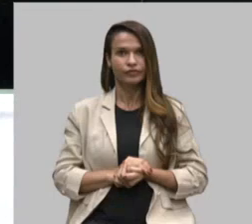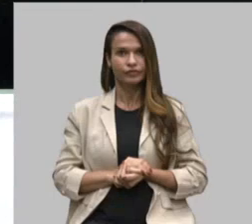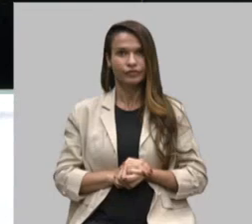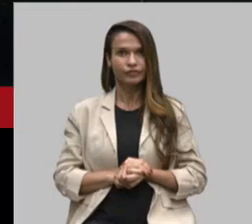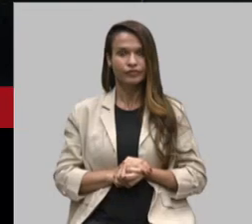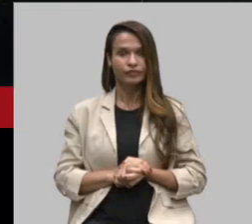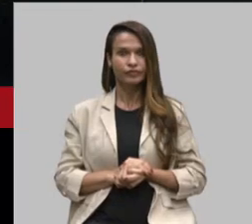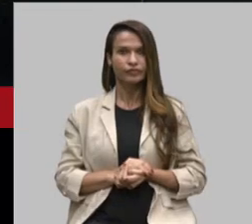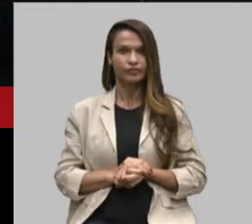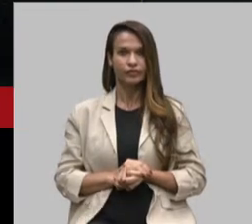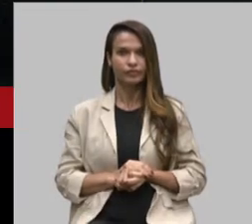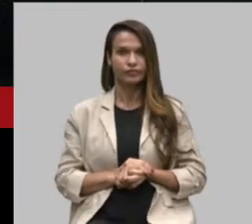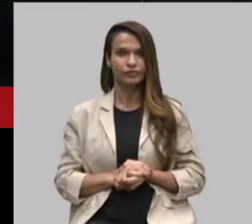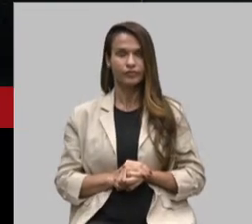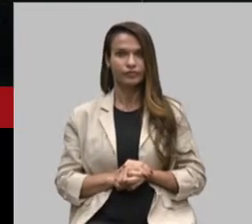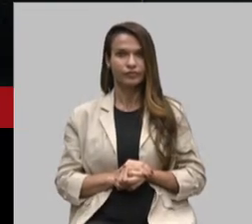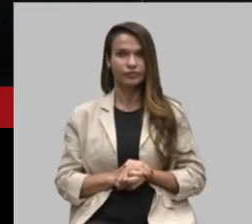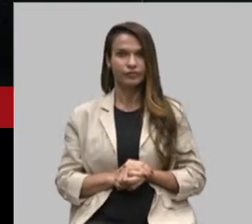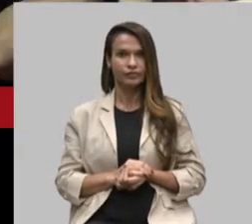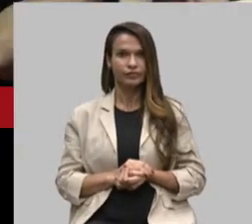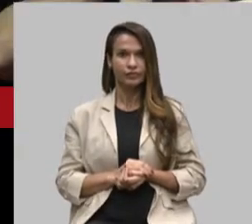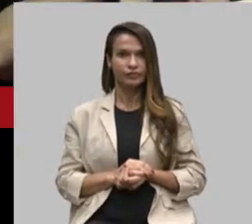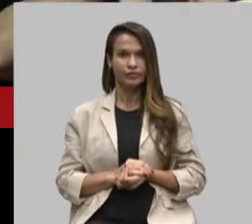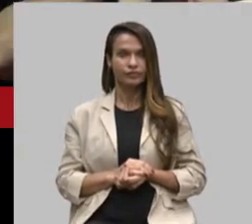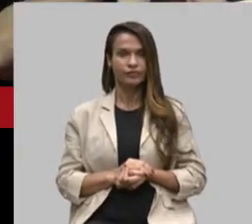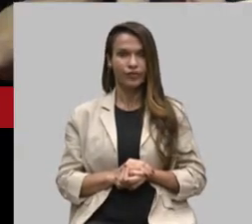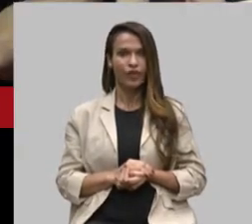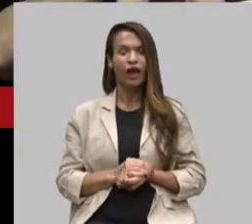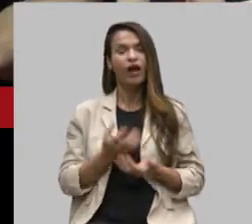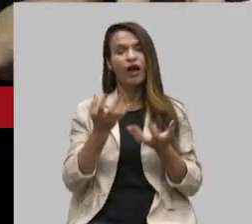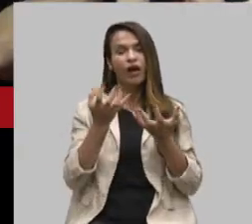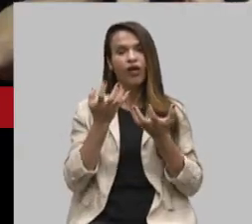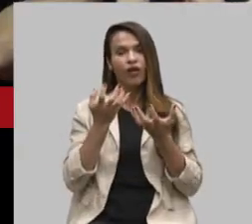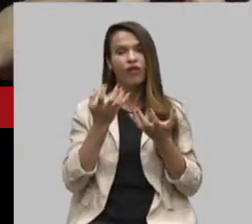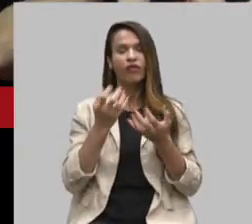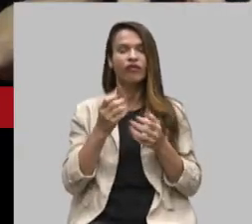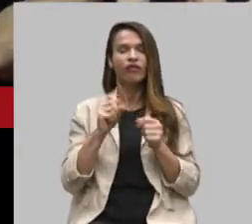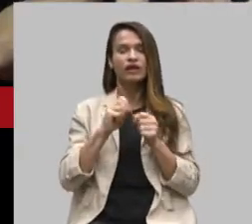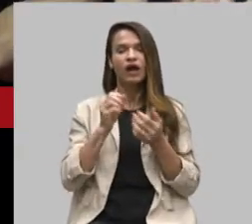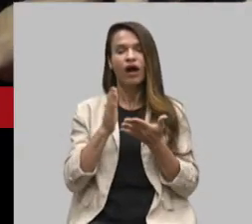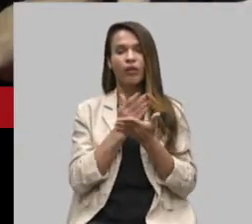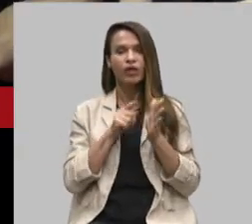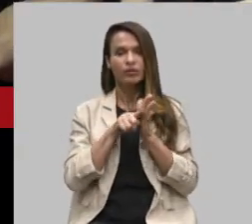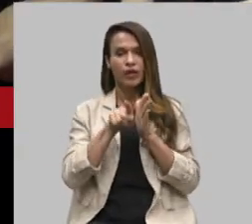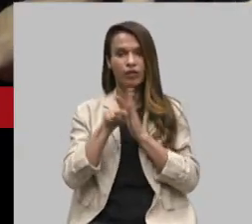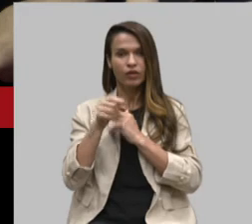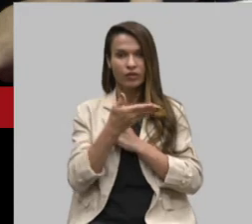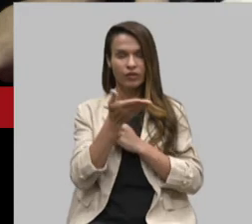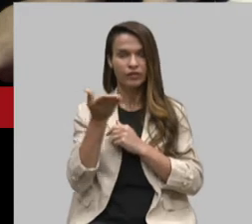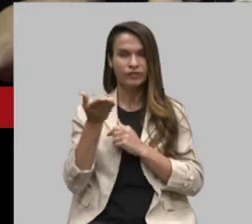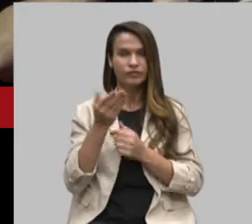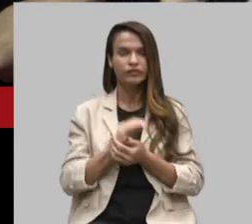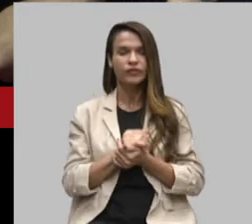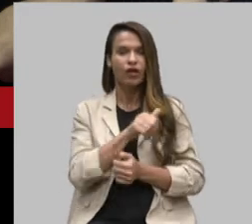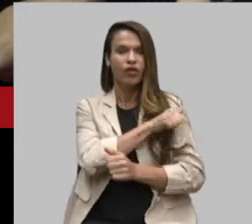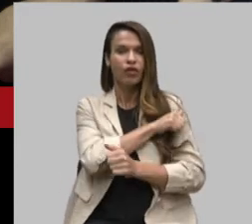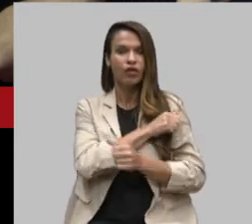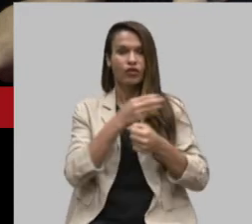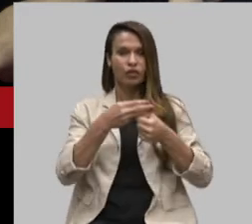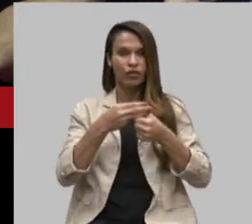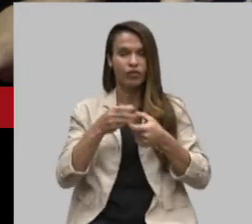foi falta só um pouquinho eu só gostaria de fazer algumas perguntas para vocês eh os alunos de municípios